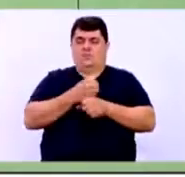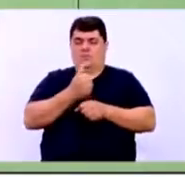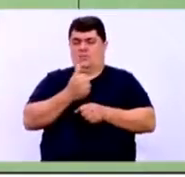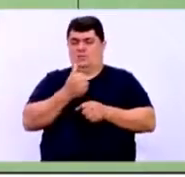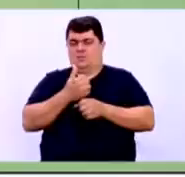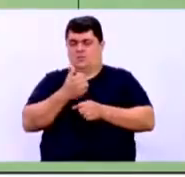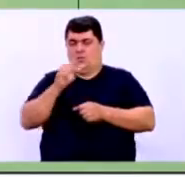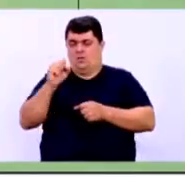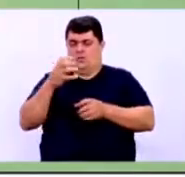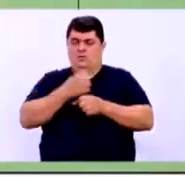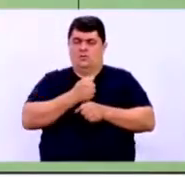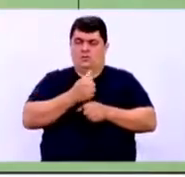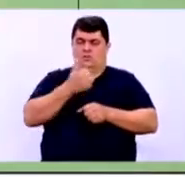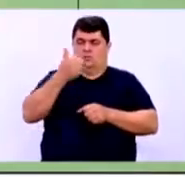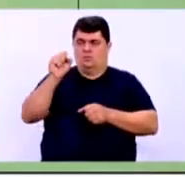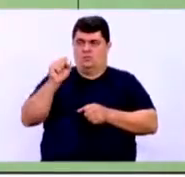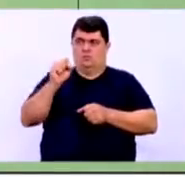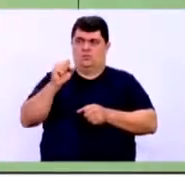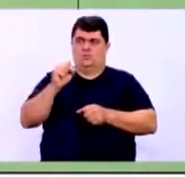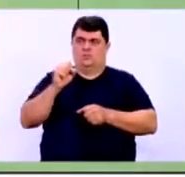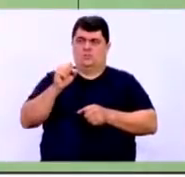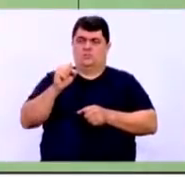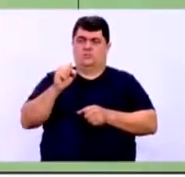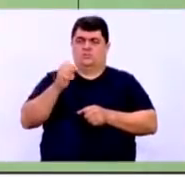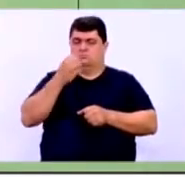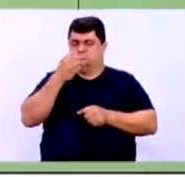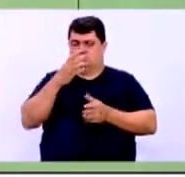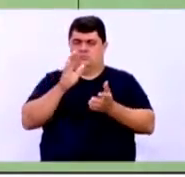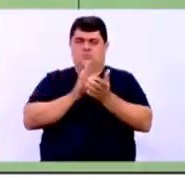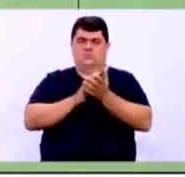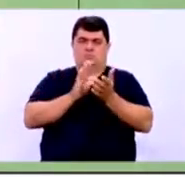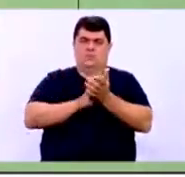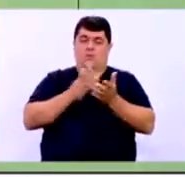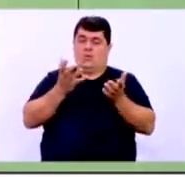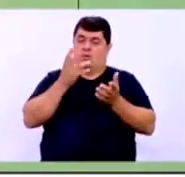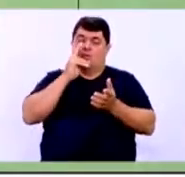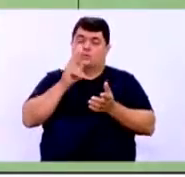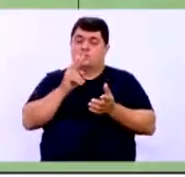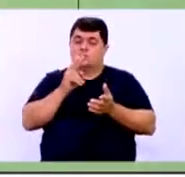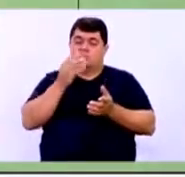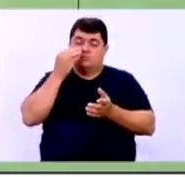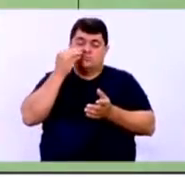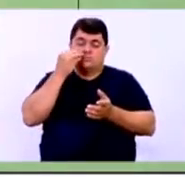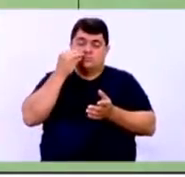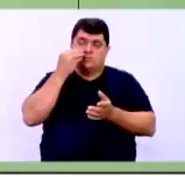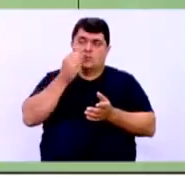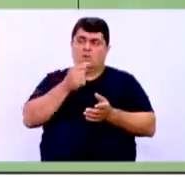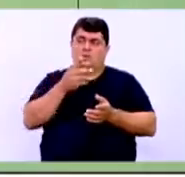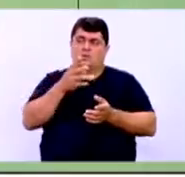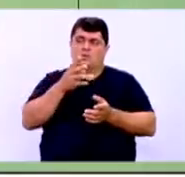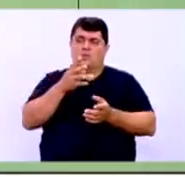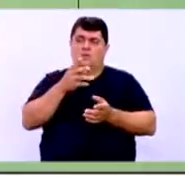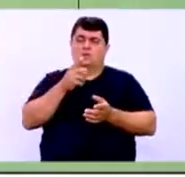comprei, 18. Muito bem, agora eu quero ver, hein? Quanto que é esse